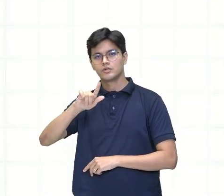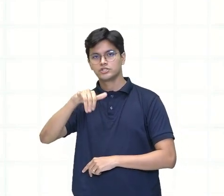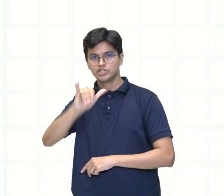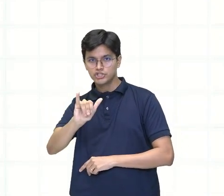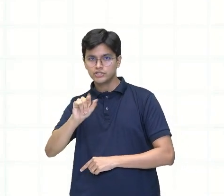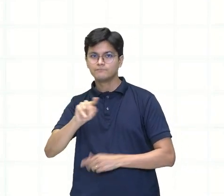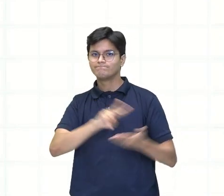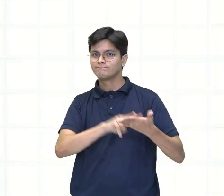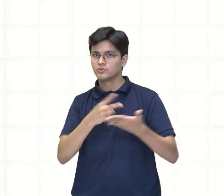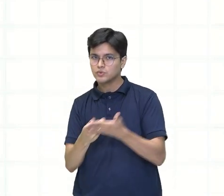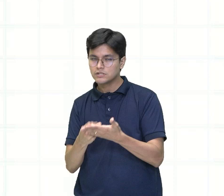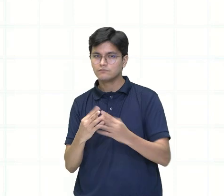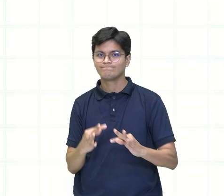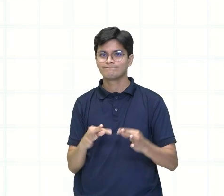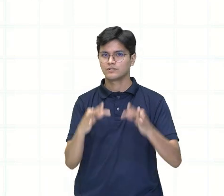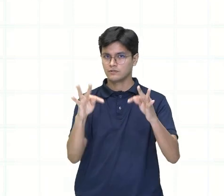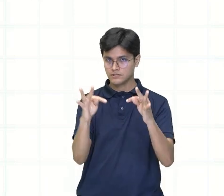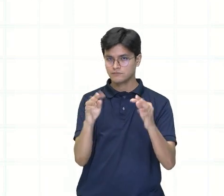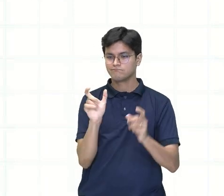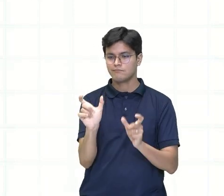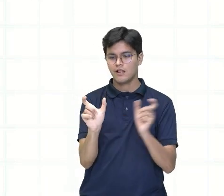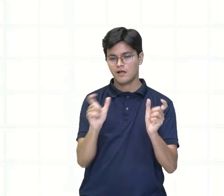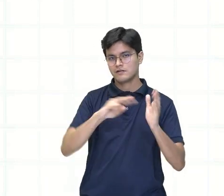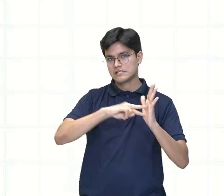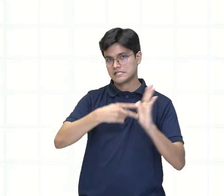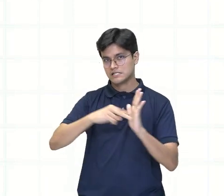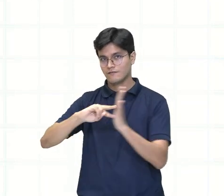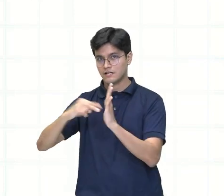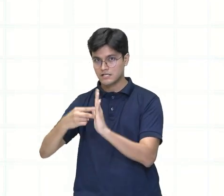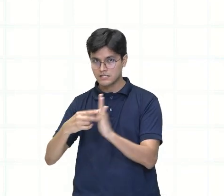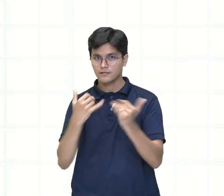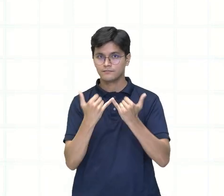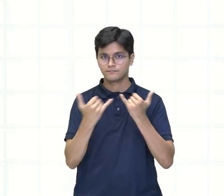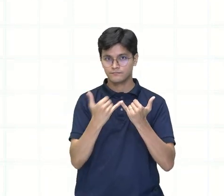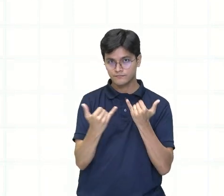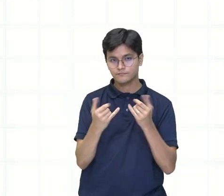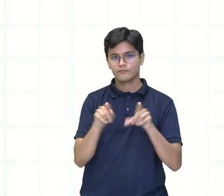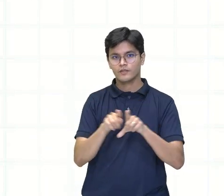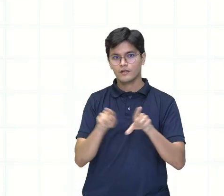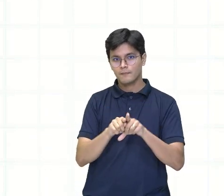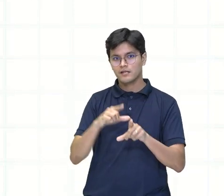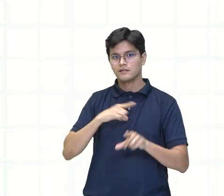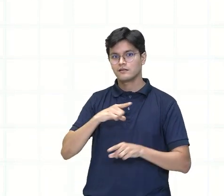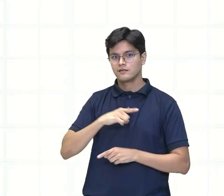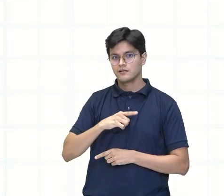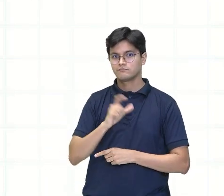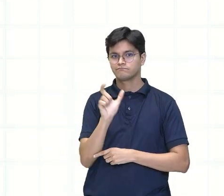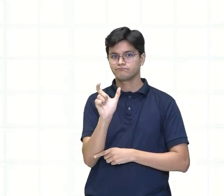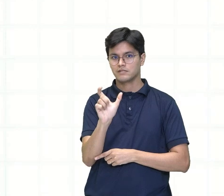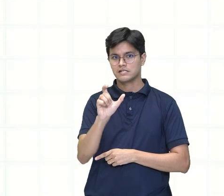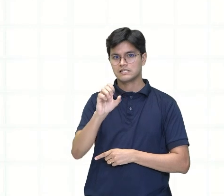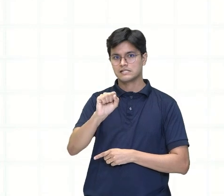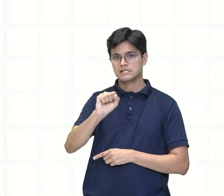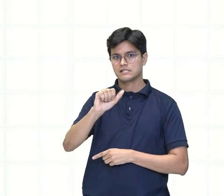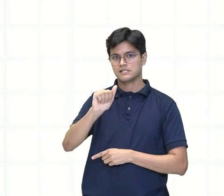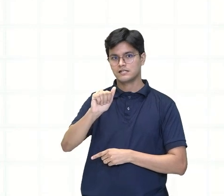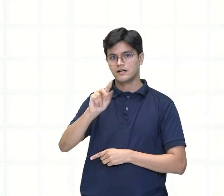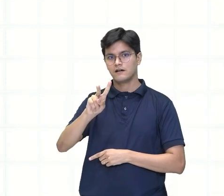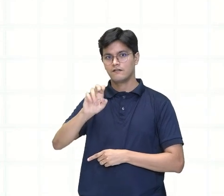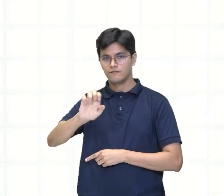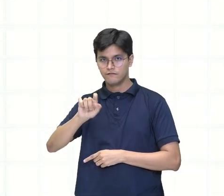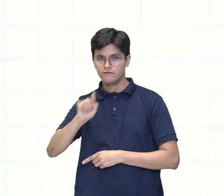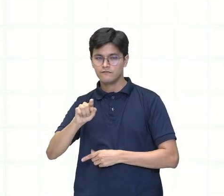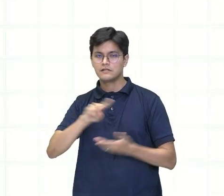palavra saved, foi salvo. Um homem foi salvo por uma tecnologia. After, depois